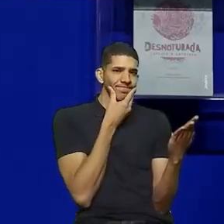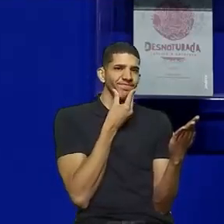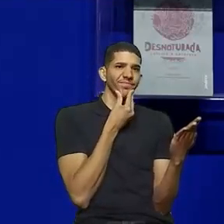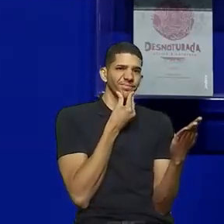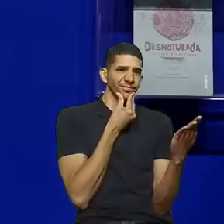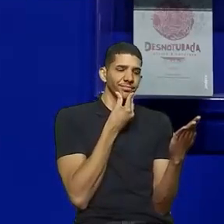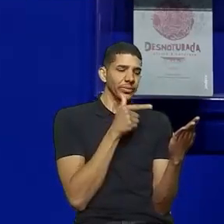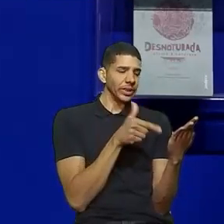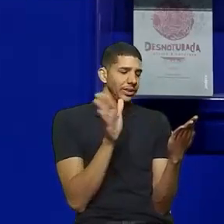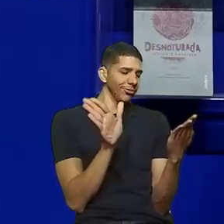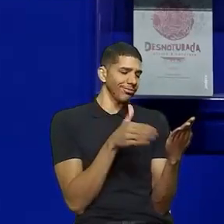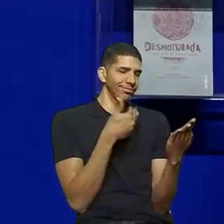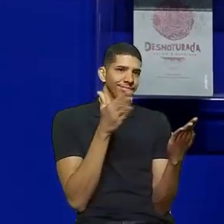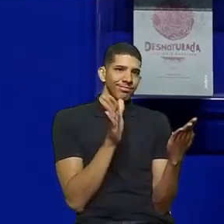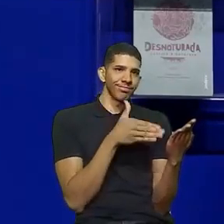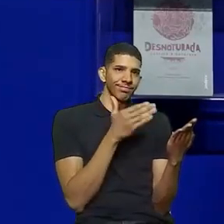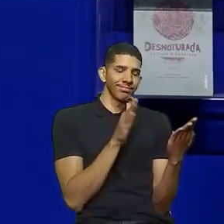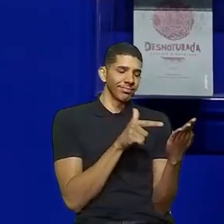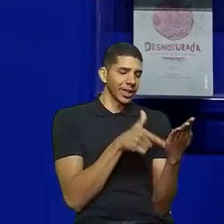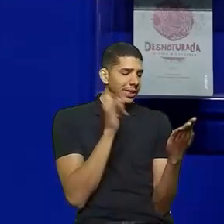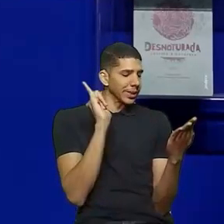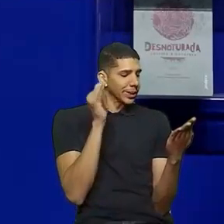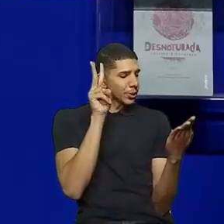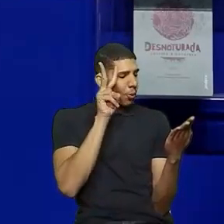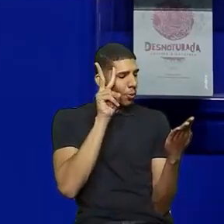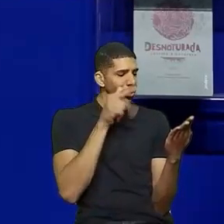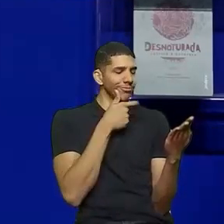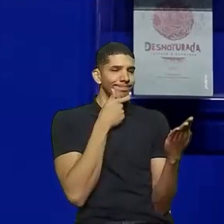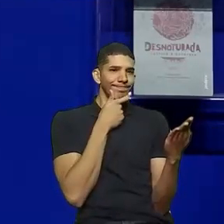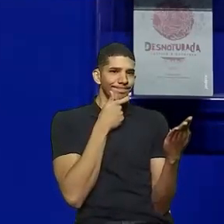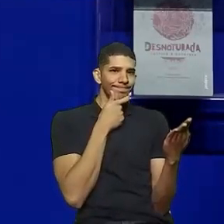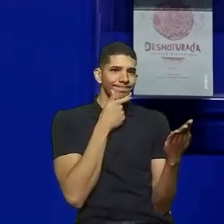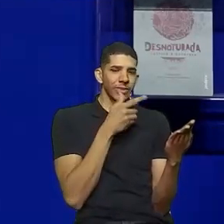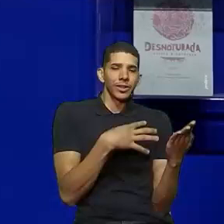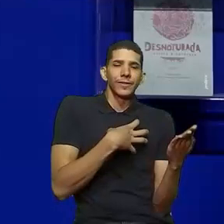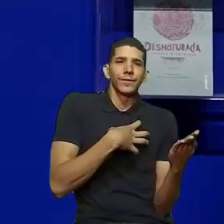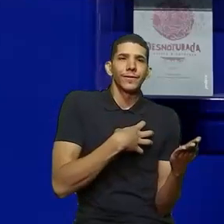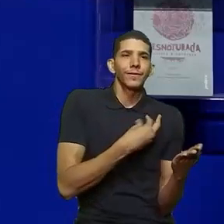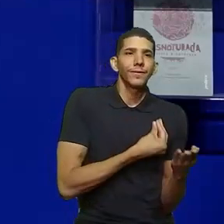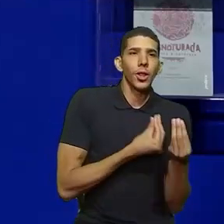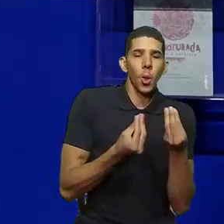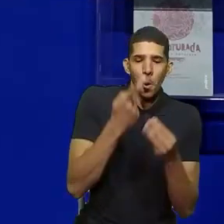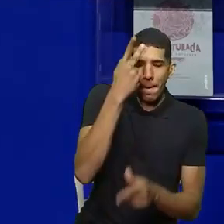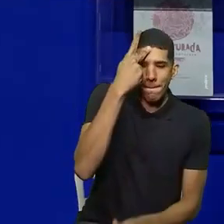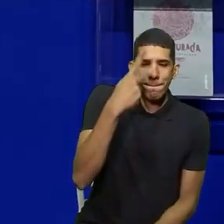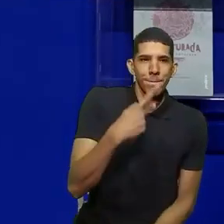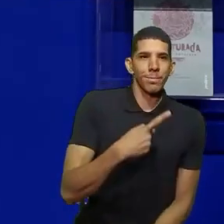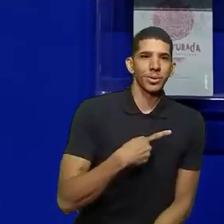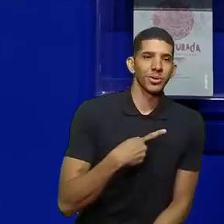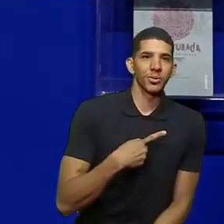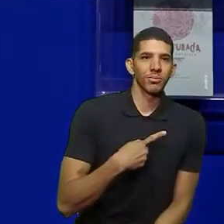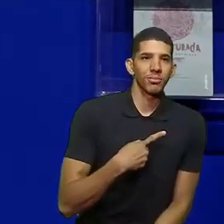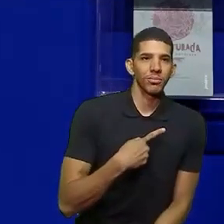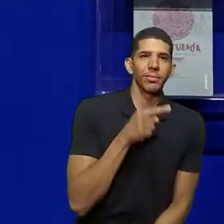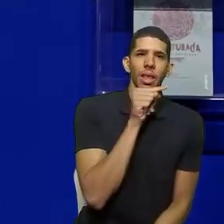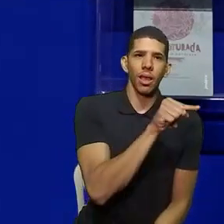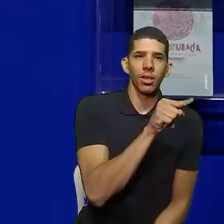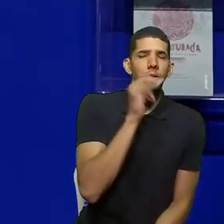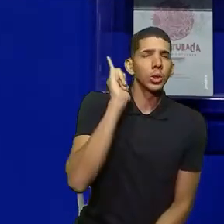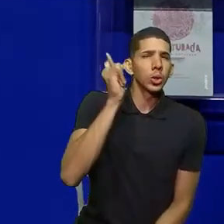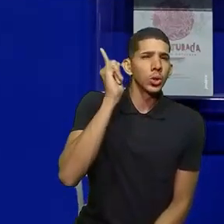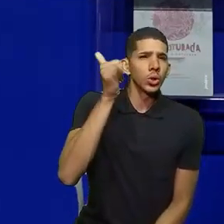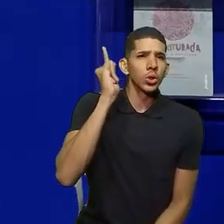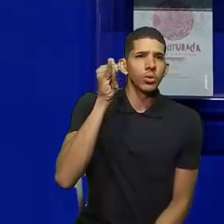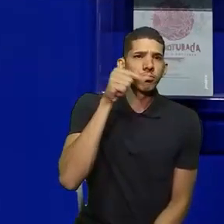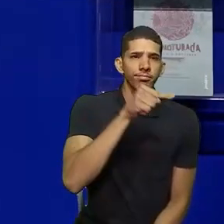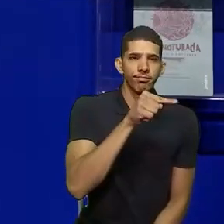justamente histórias que traziam esse eu coletivo. A história da Dona Rosinha é a